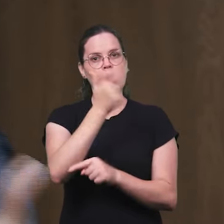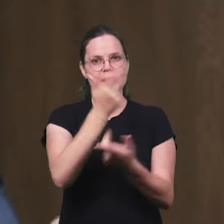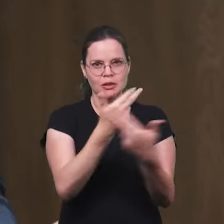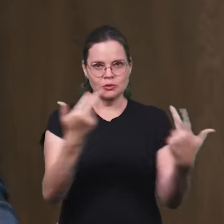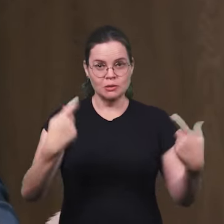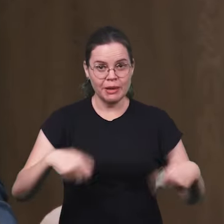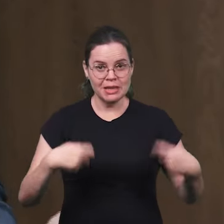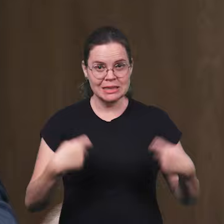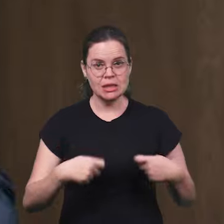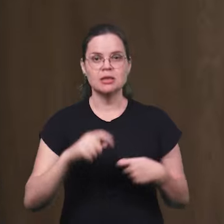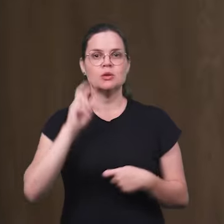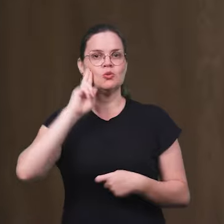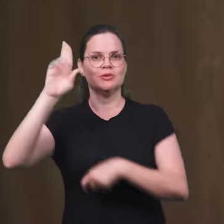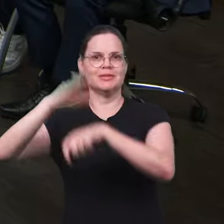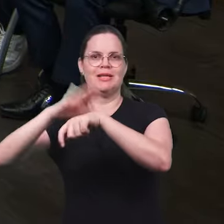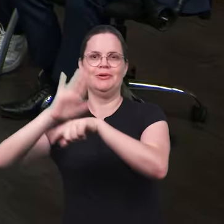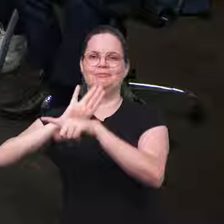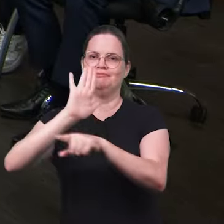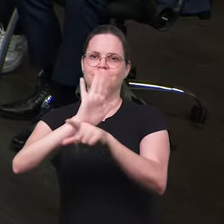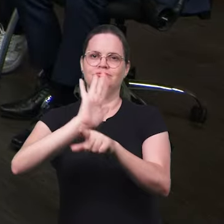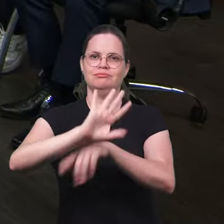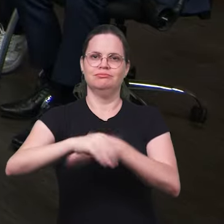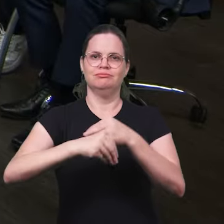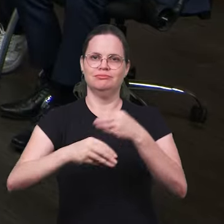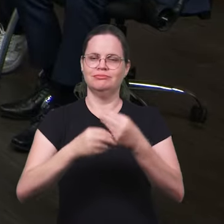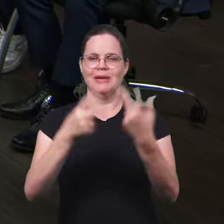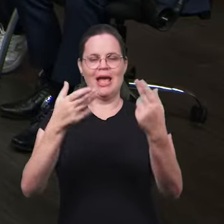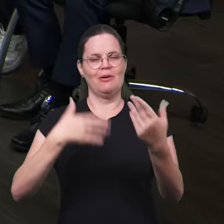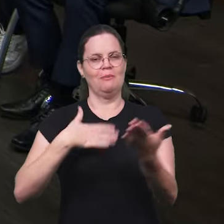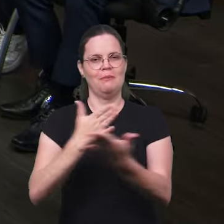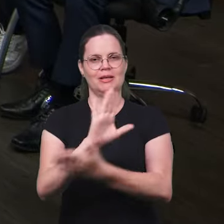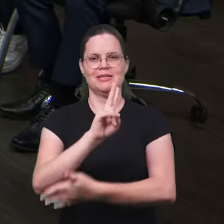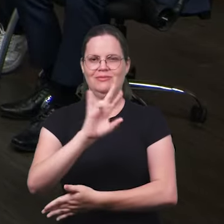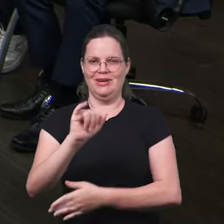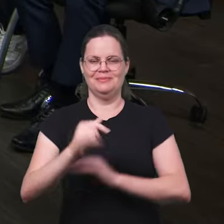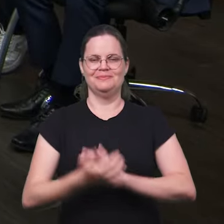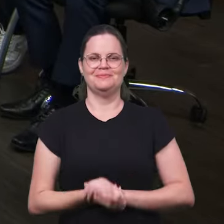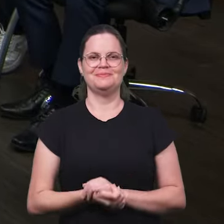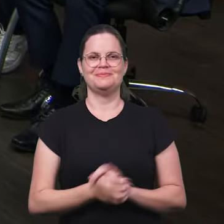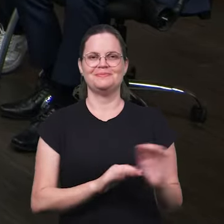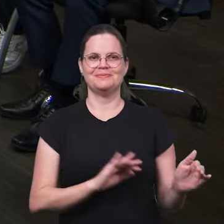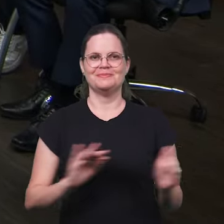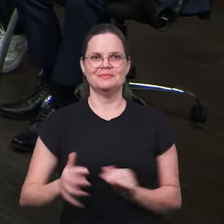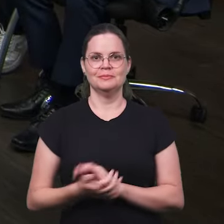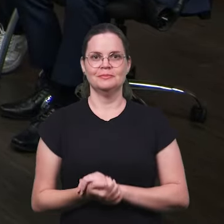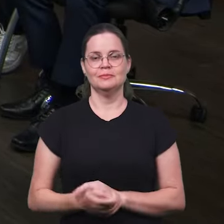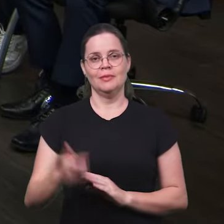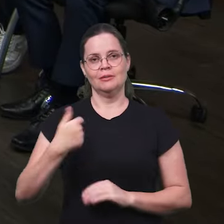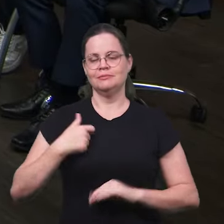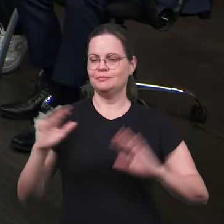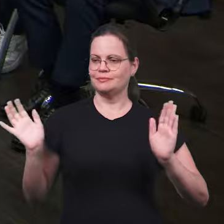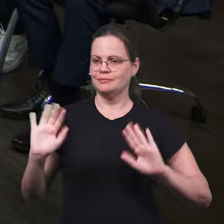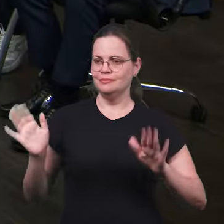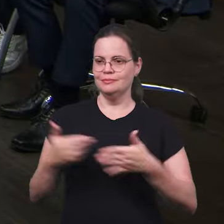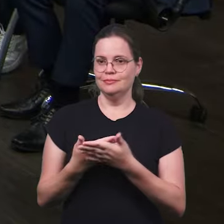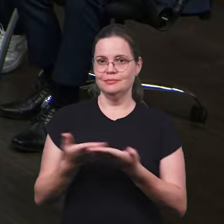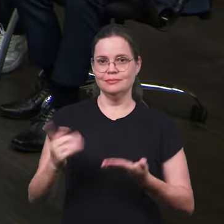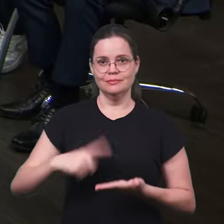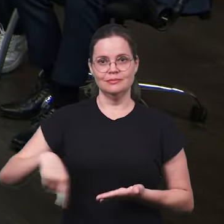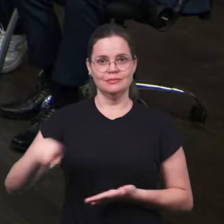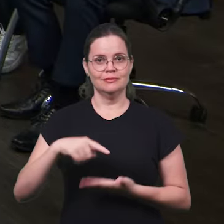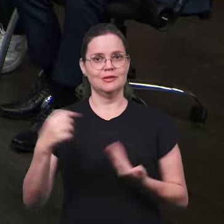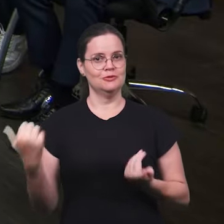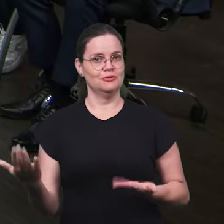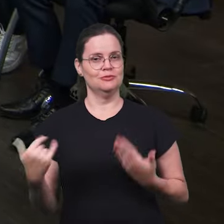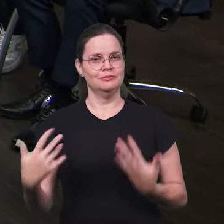acrescentadas, incluindo a aprovação também. Louvado seja o nome do Senhor. Eu quero me despedir dos jovens, dizer que foi uma alegria recebê-los